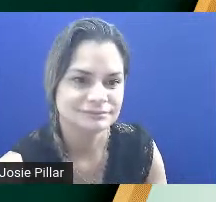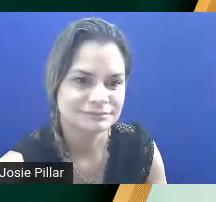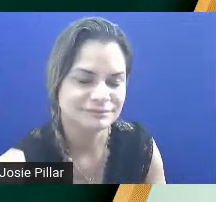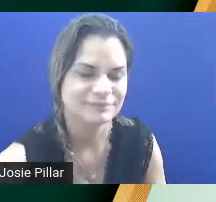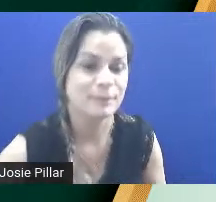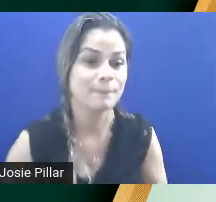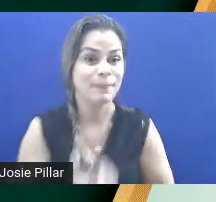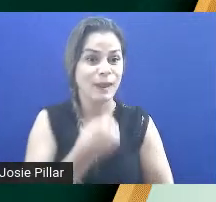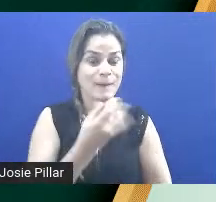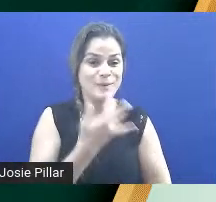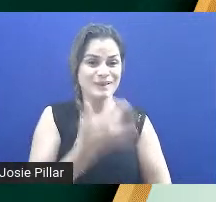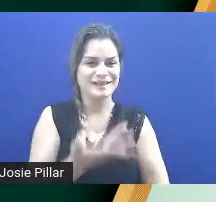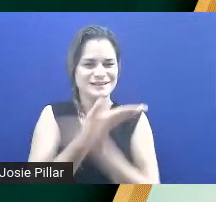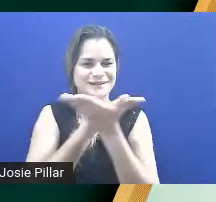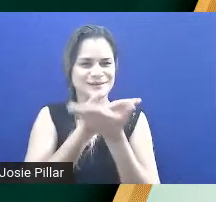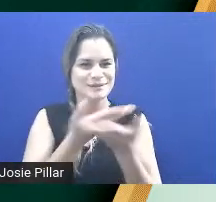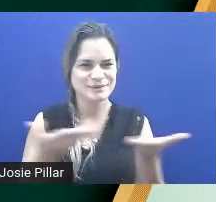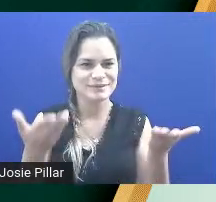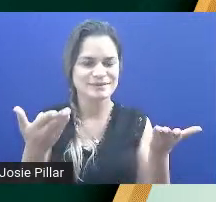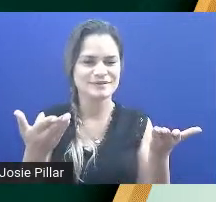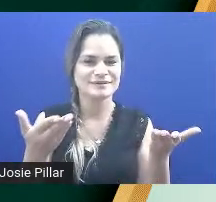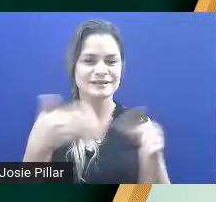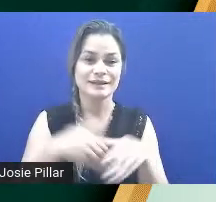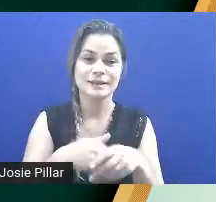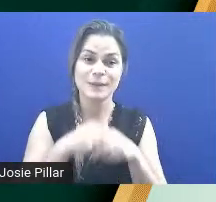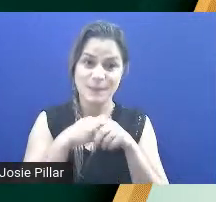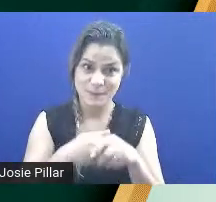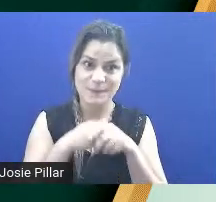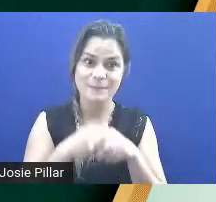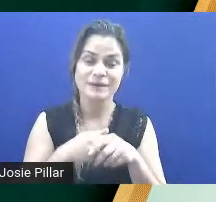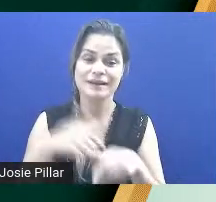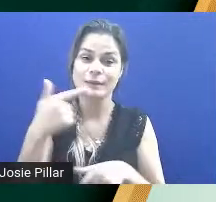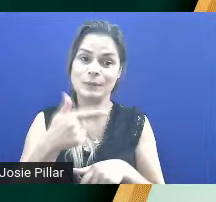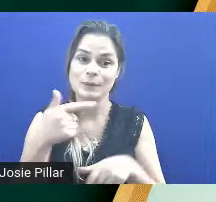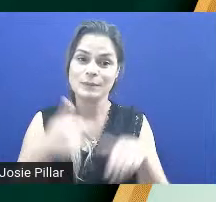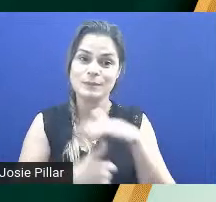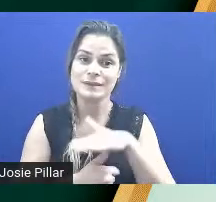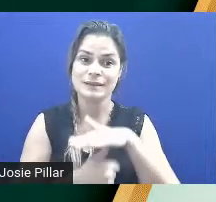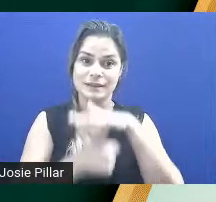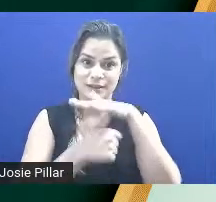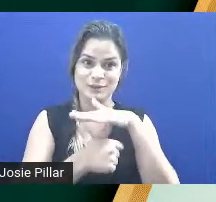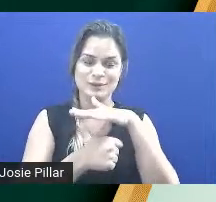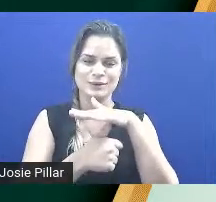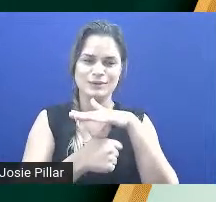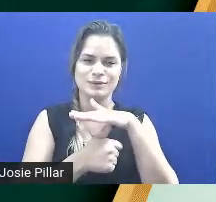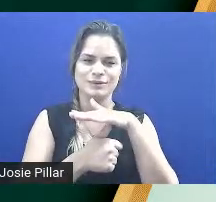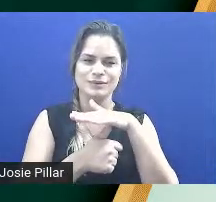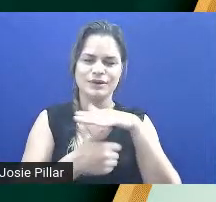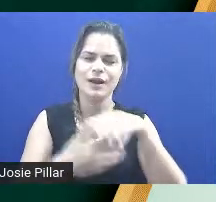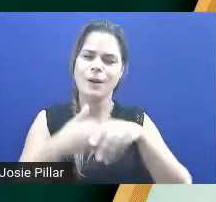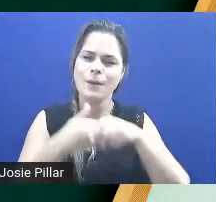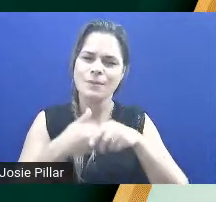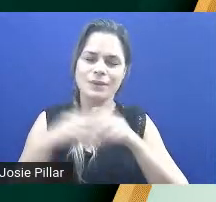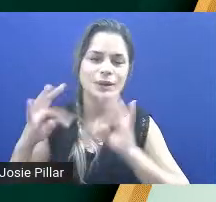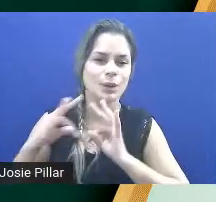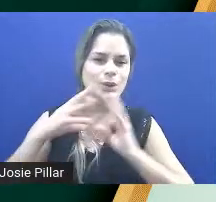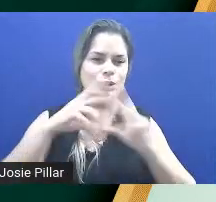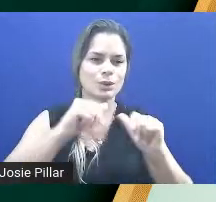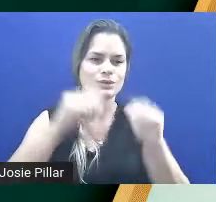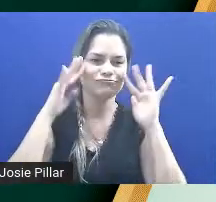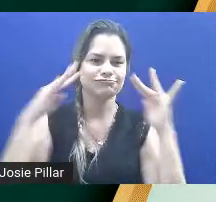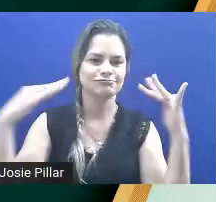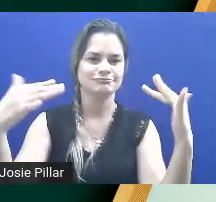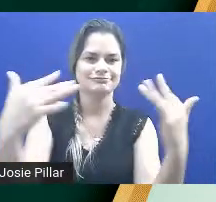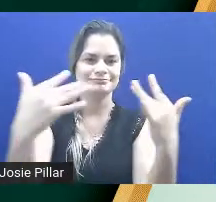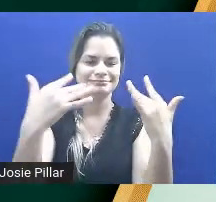Boa tarde a todos, cumprimentando o nosso vice-reitor, eu cumprimento todos que acompanham essa colação, em